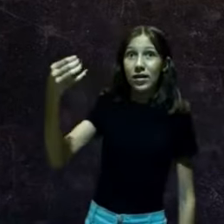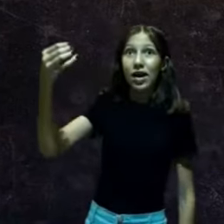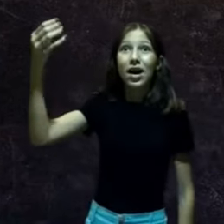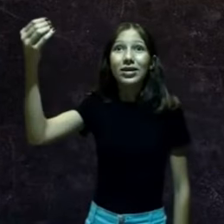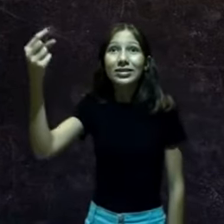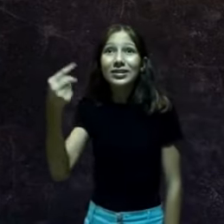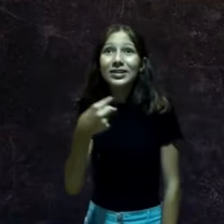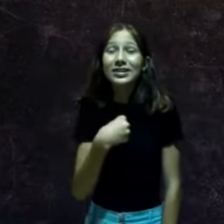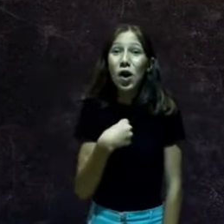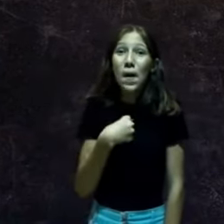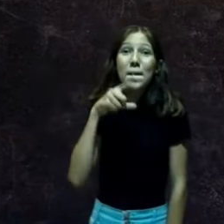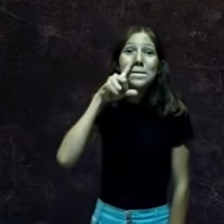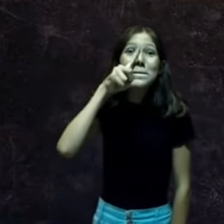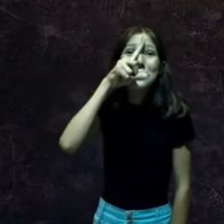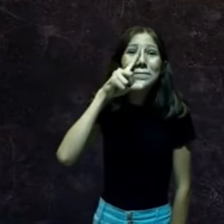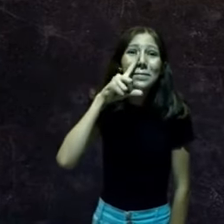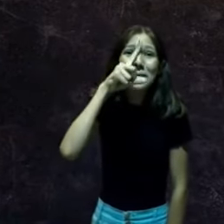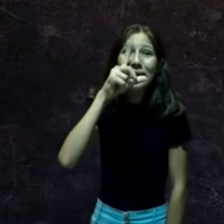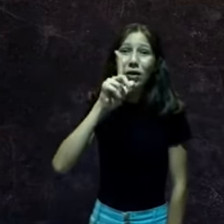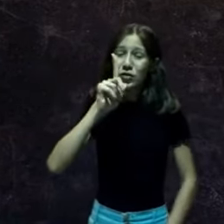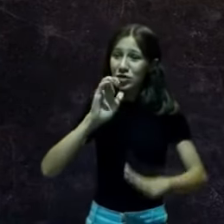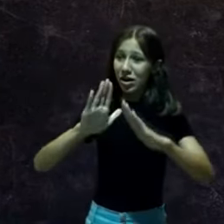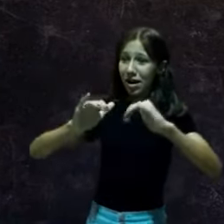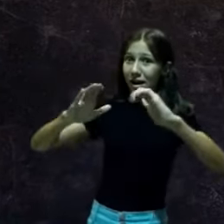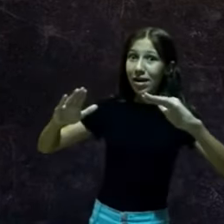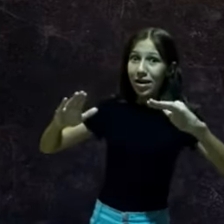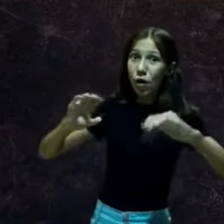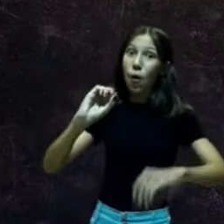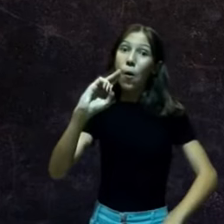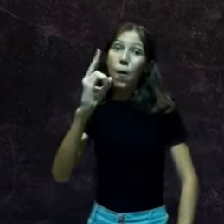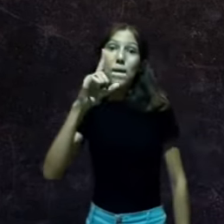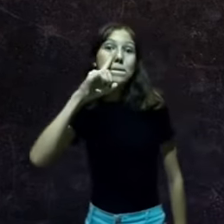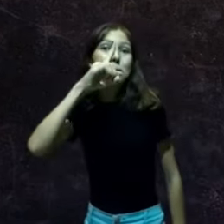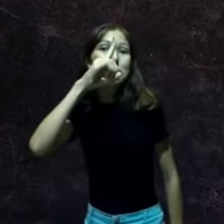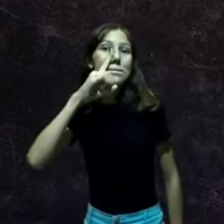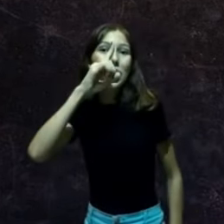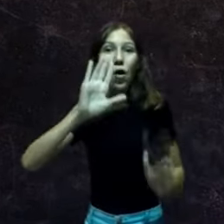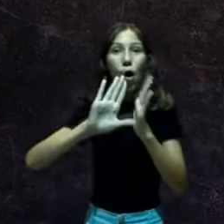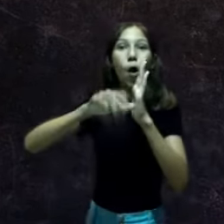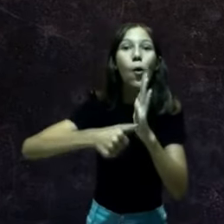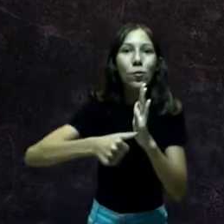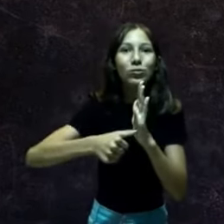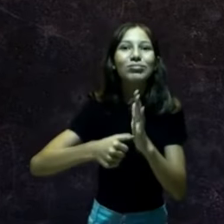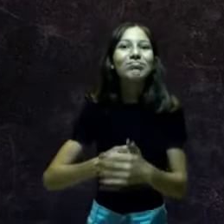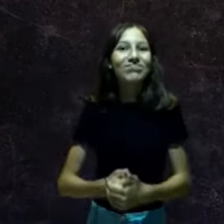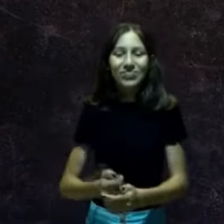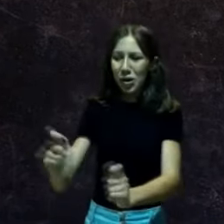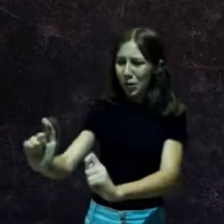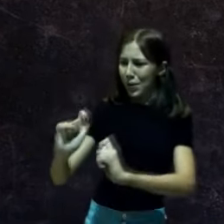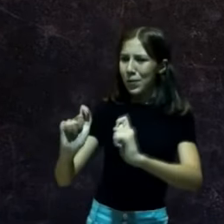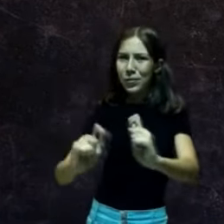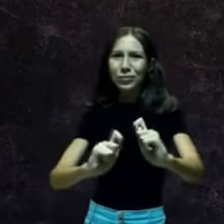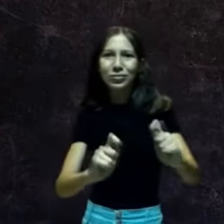muitas vezes em perigos de rios, em perigos de assaltantes, em perigos de patrícios,